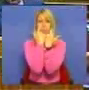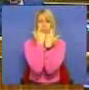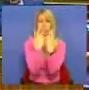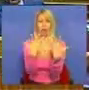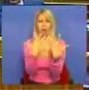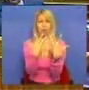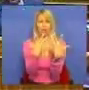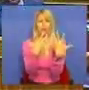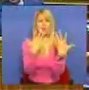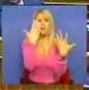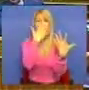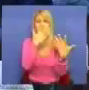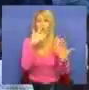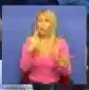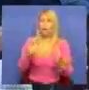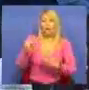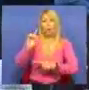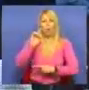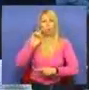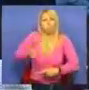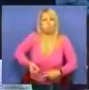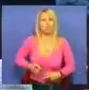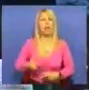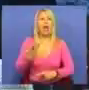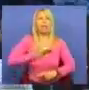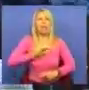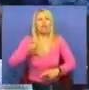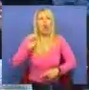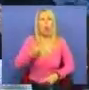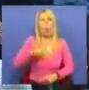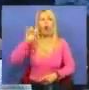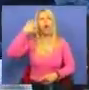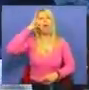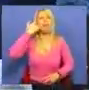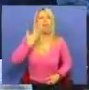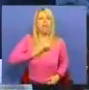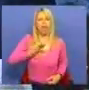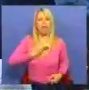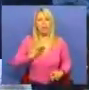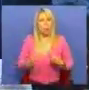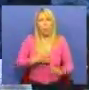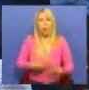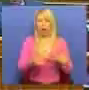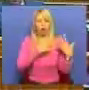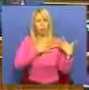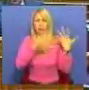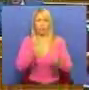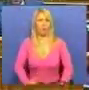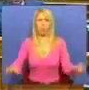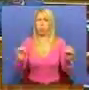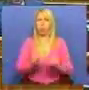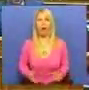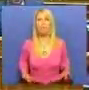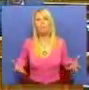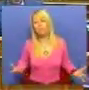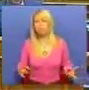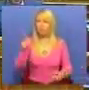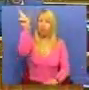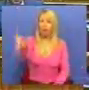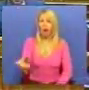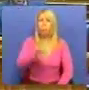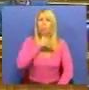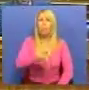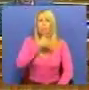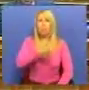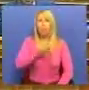se é indiferente à dívida ou se é indiferente ao déficit. O seu discurso de desvalorização do déficit e da